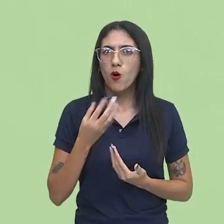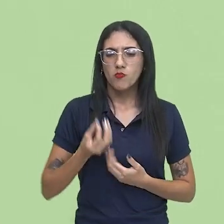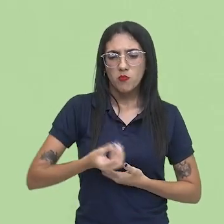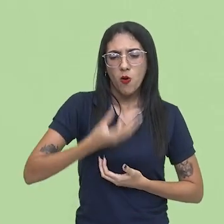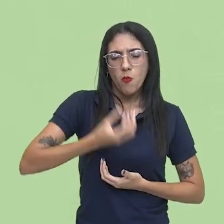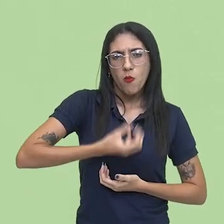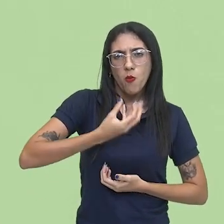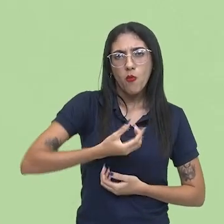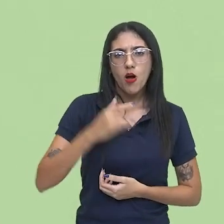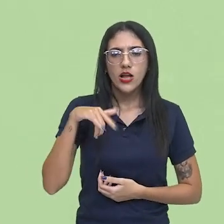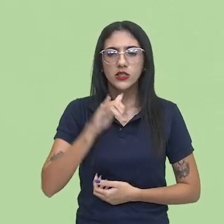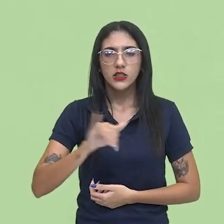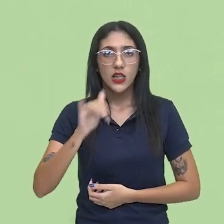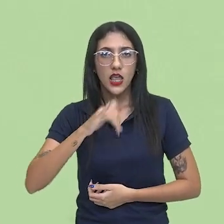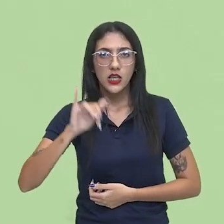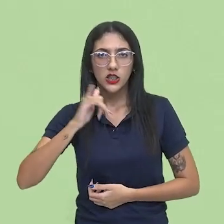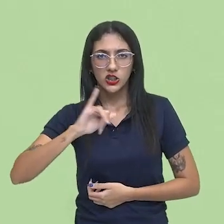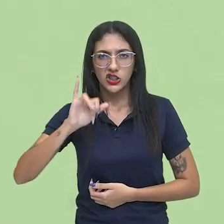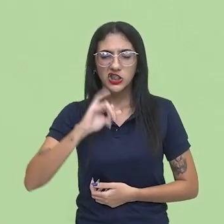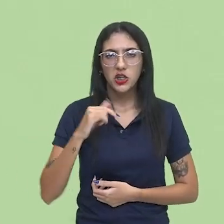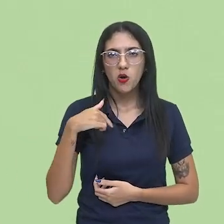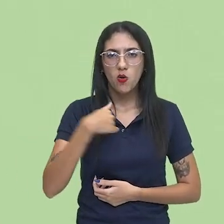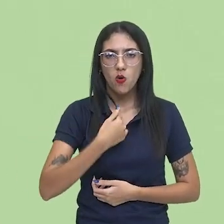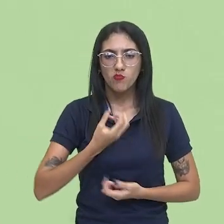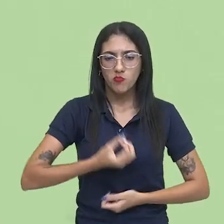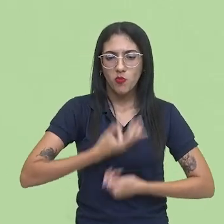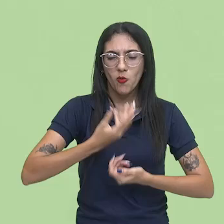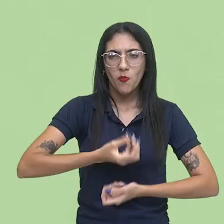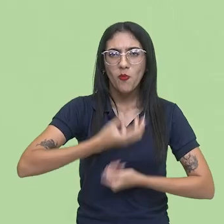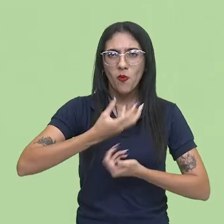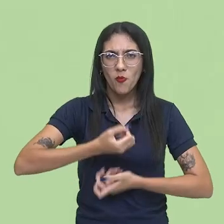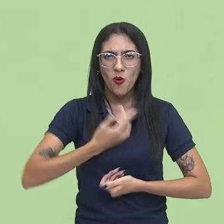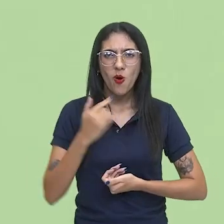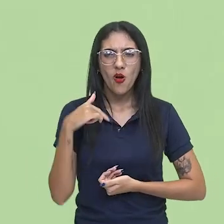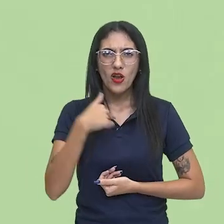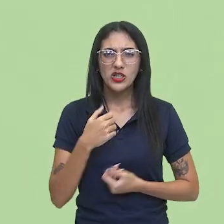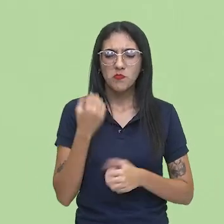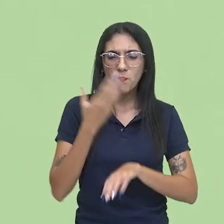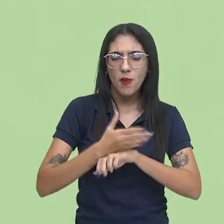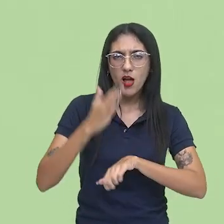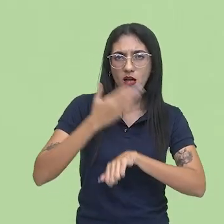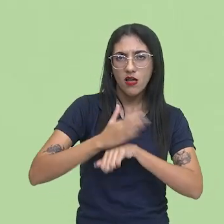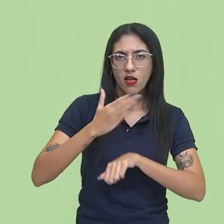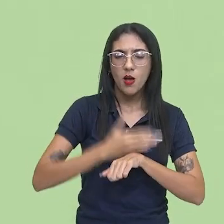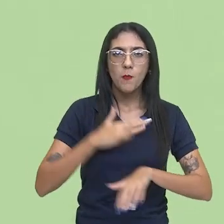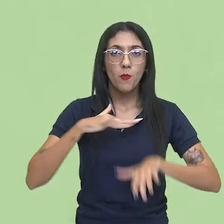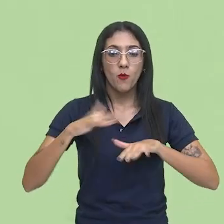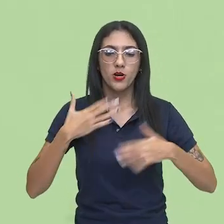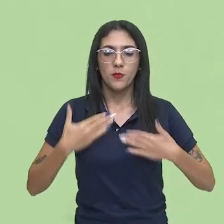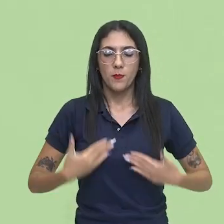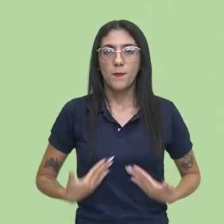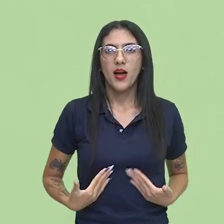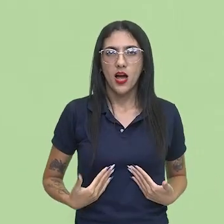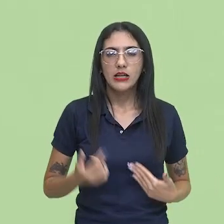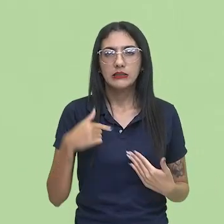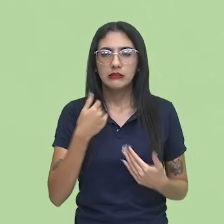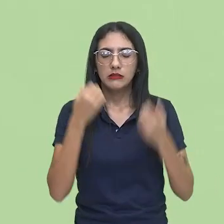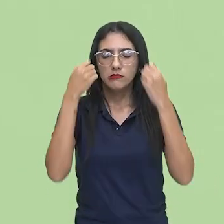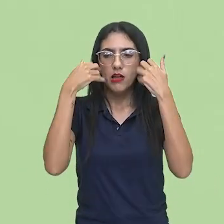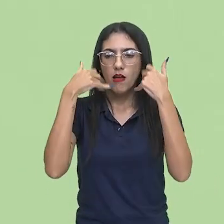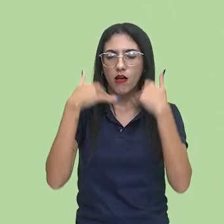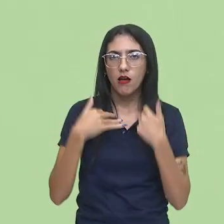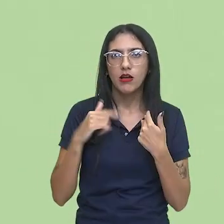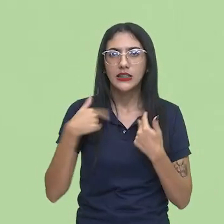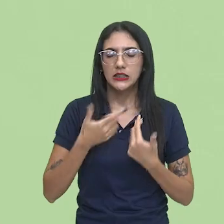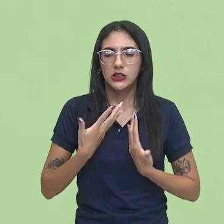substância ela é liberada para produzir energia, para gastar energia e fazer movimentar o seu corpo, quando acaba essa fonte de